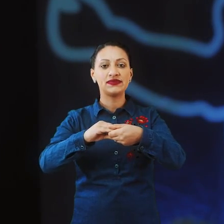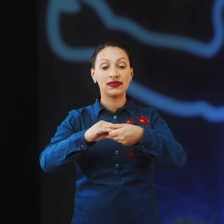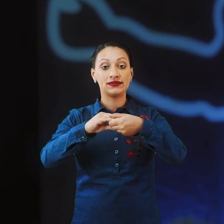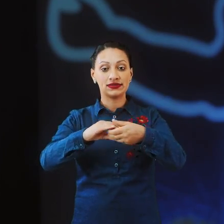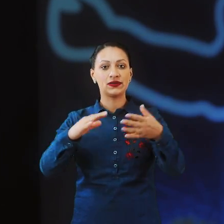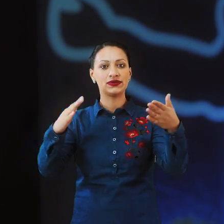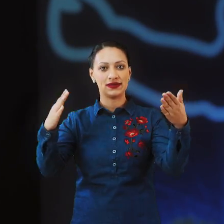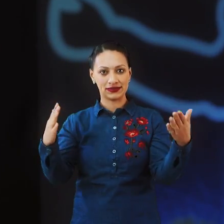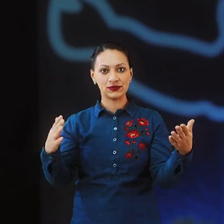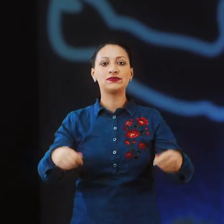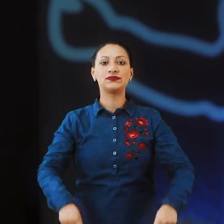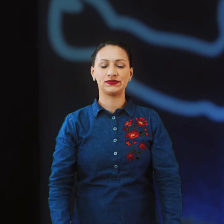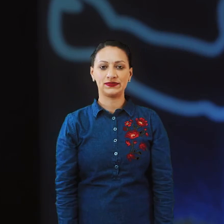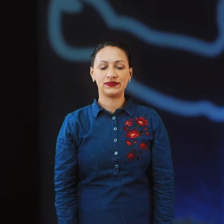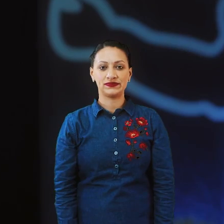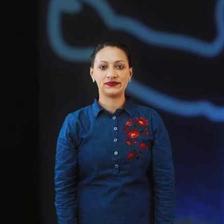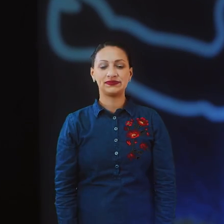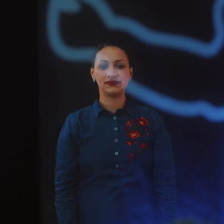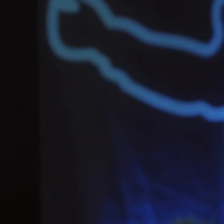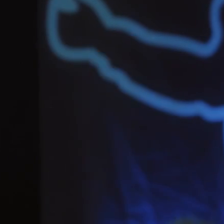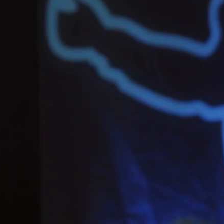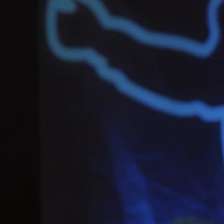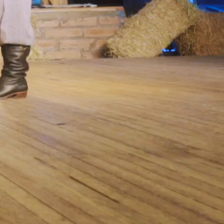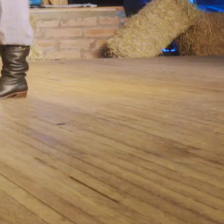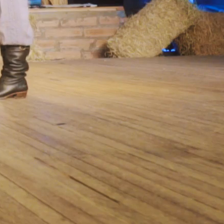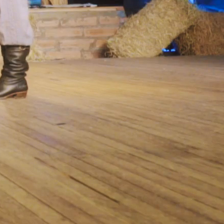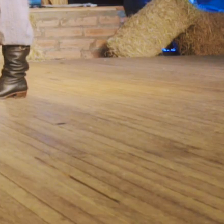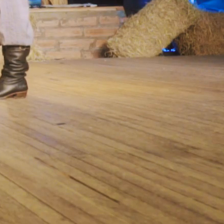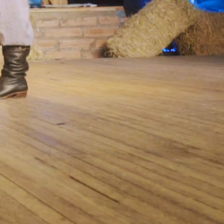as mãos ao término dessa movimentação.